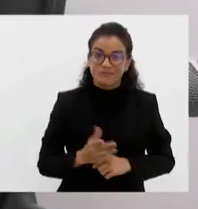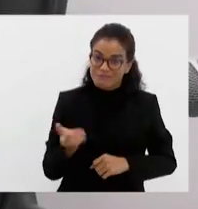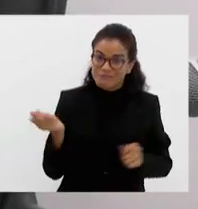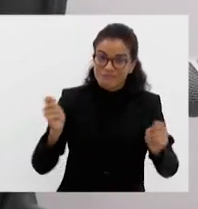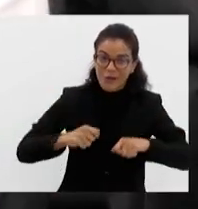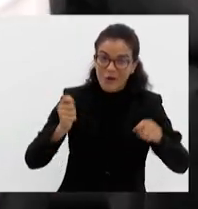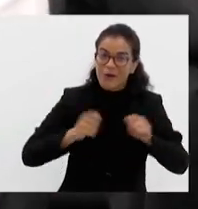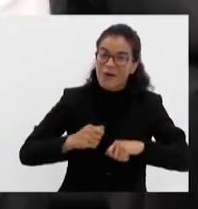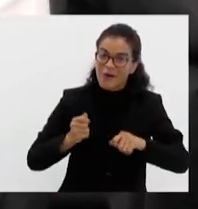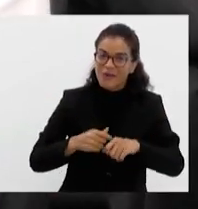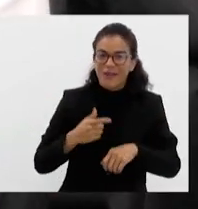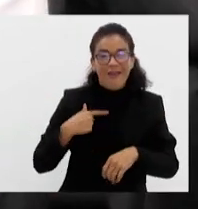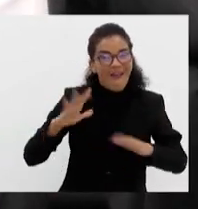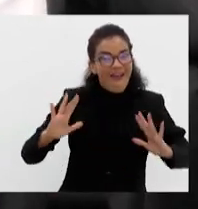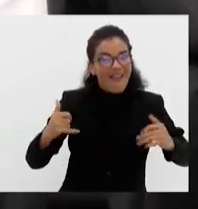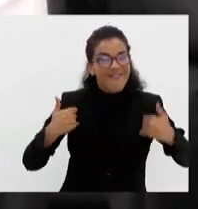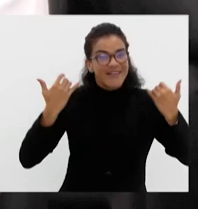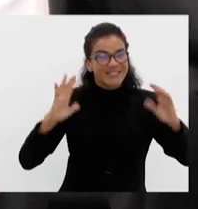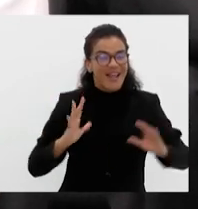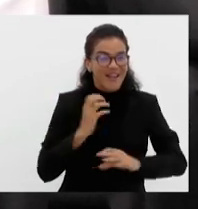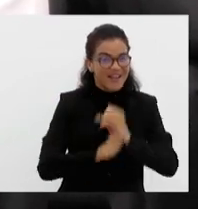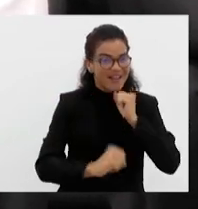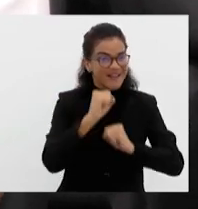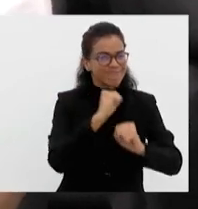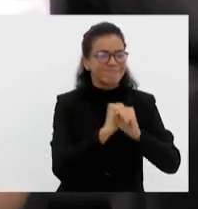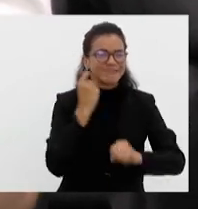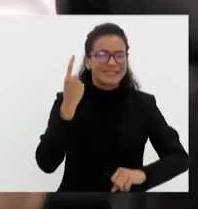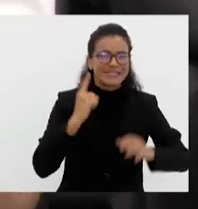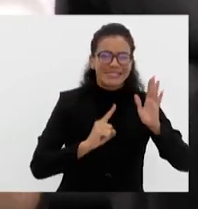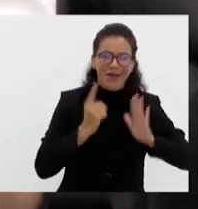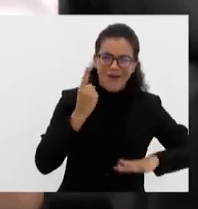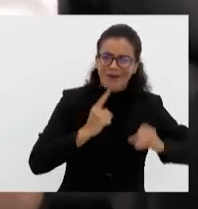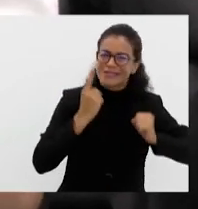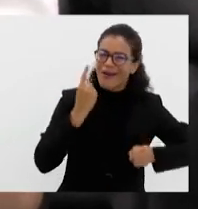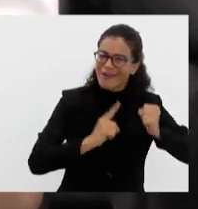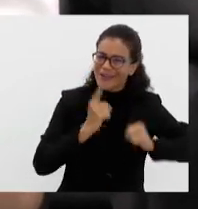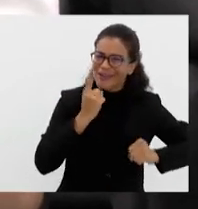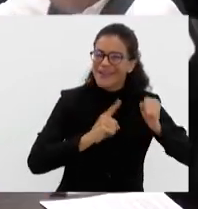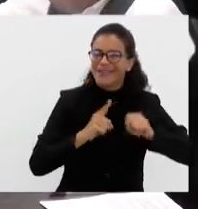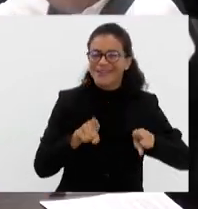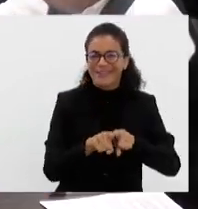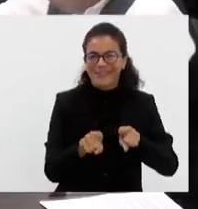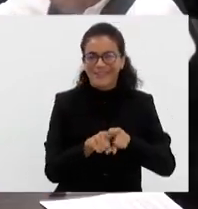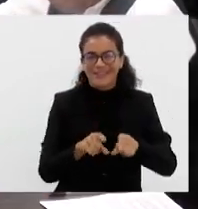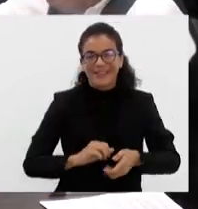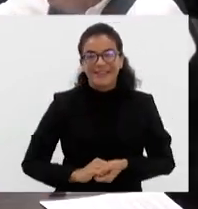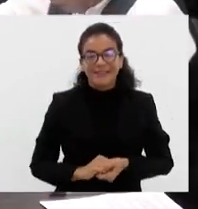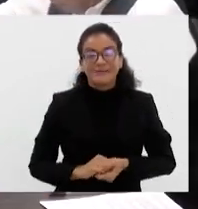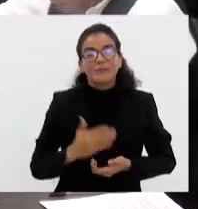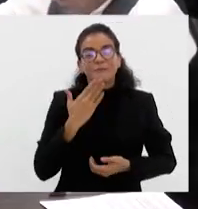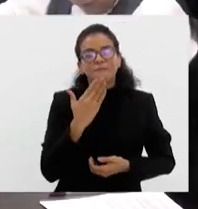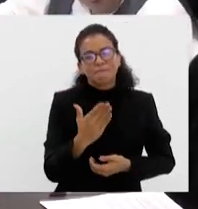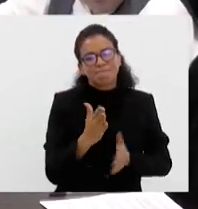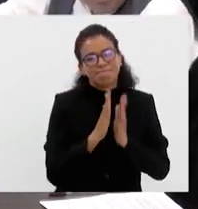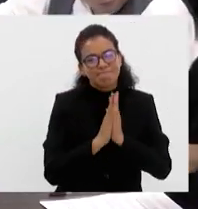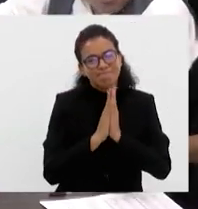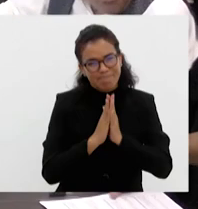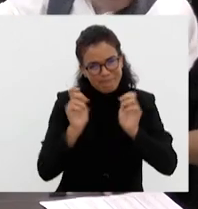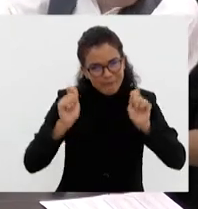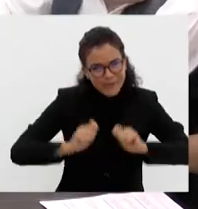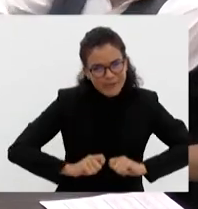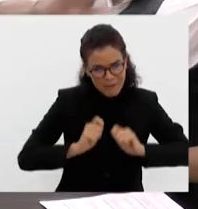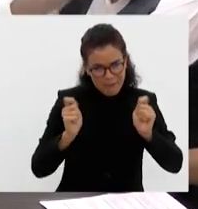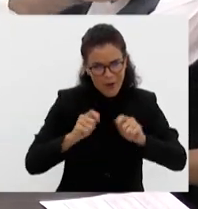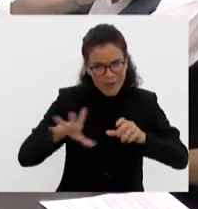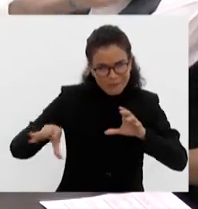Eu comemorei meu aniversário do ano retrasado no Acadêmico do Salgueiro. Deputada Amorim desfilou. Pedi Vossa Excelência depois, se fosse possível, ser